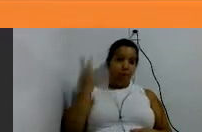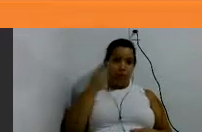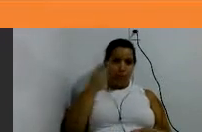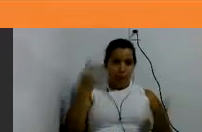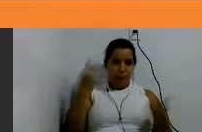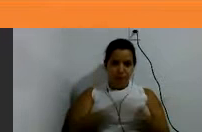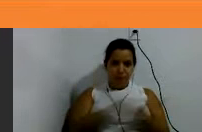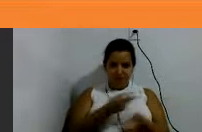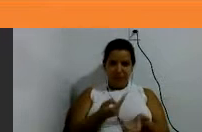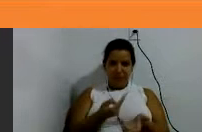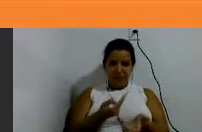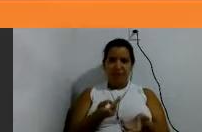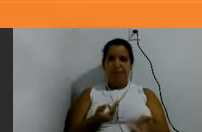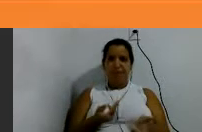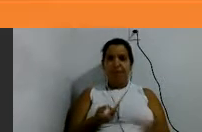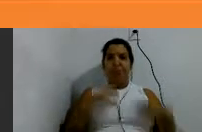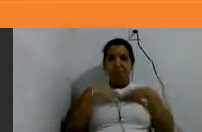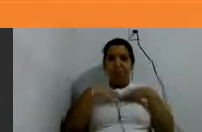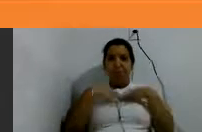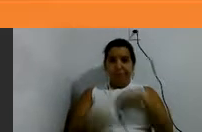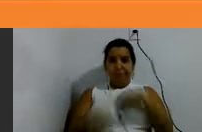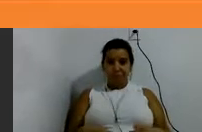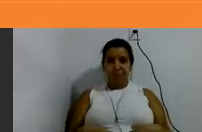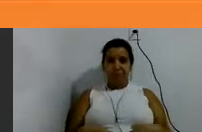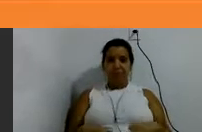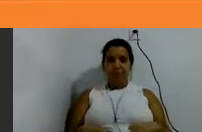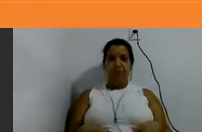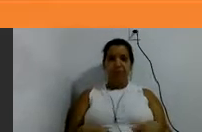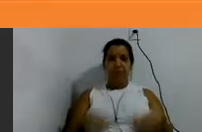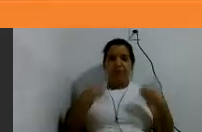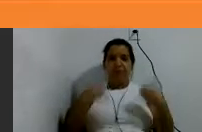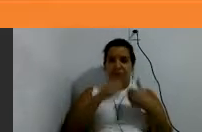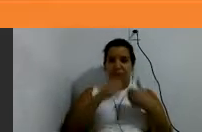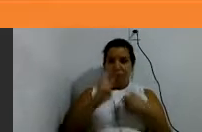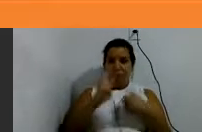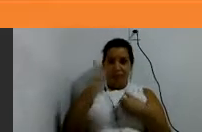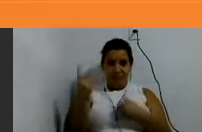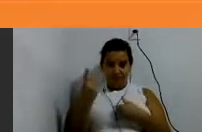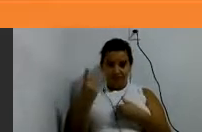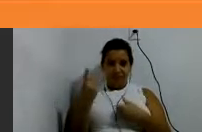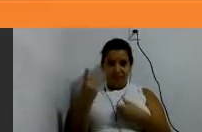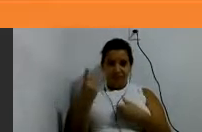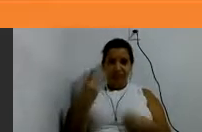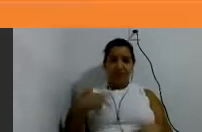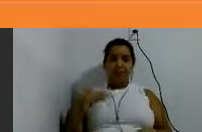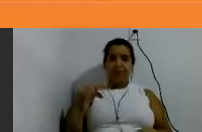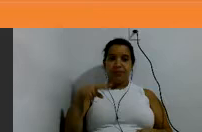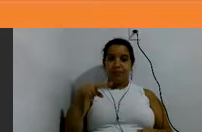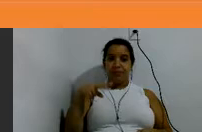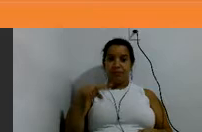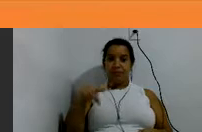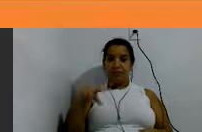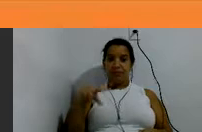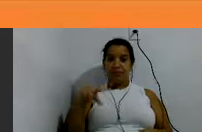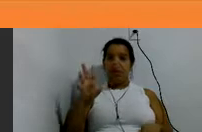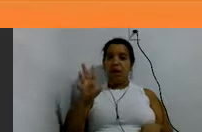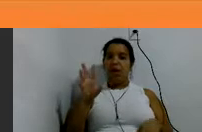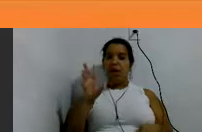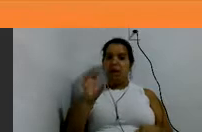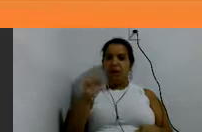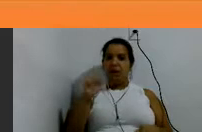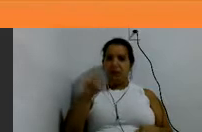casos da forma visceral é na região metropolitana de Belo Horizonte, Vale do Rio, Jequitinhonha, São